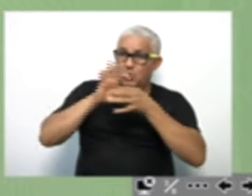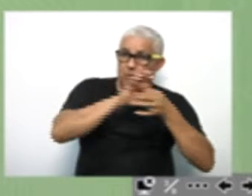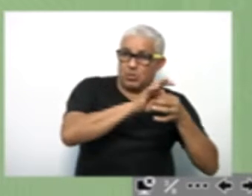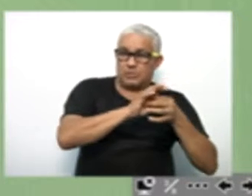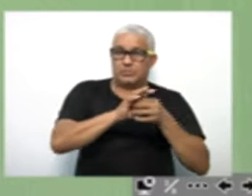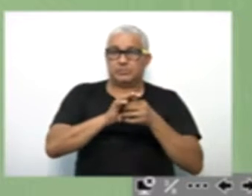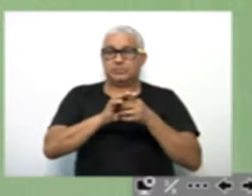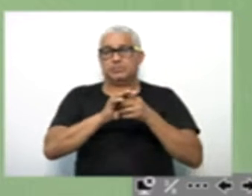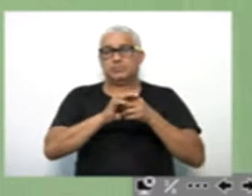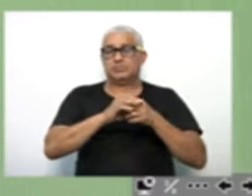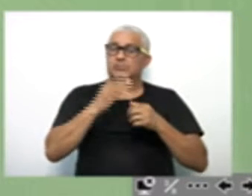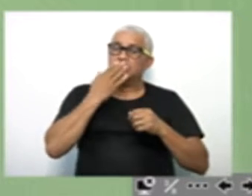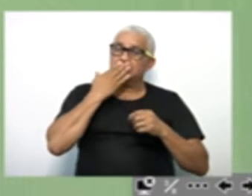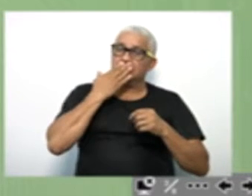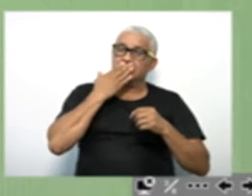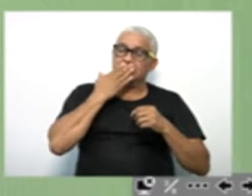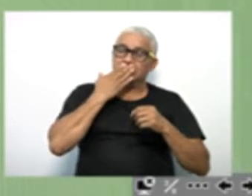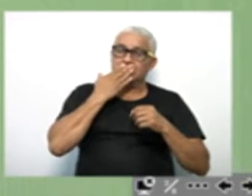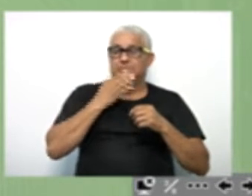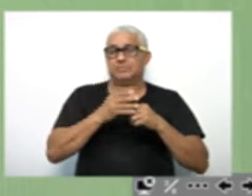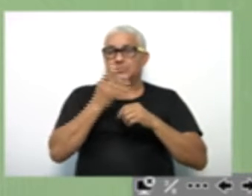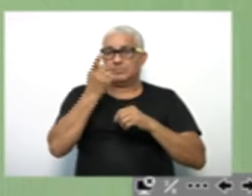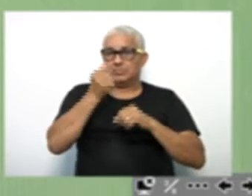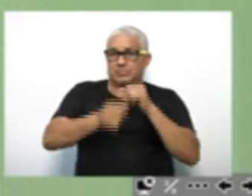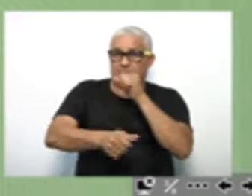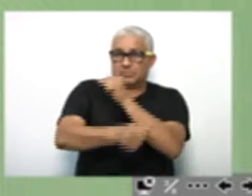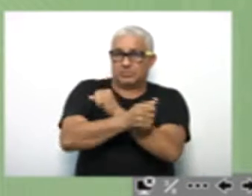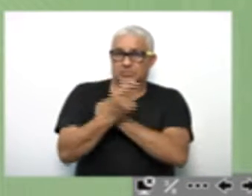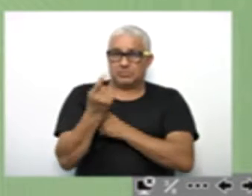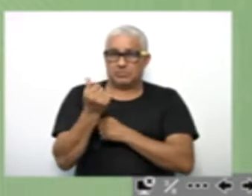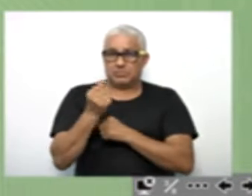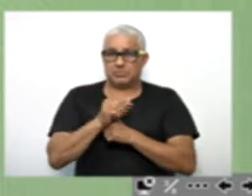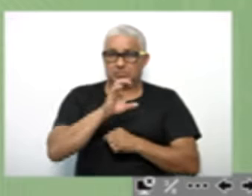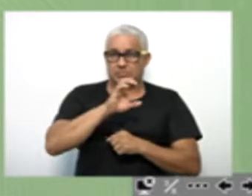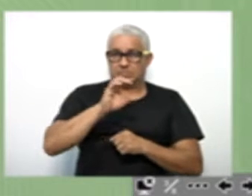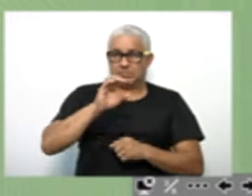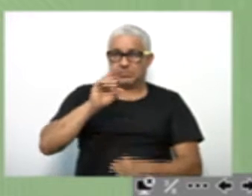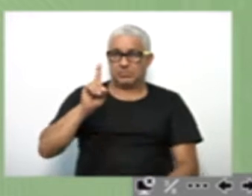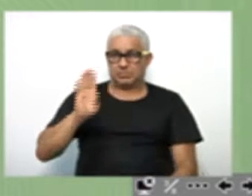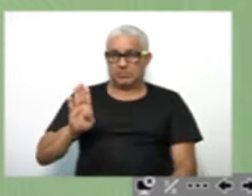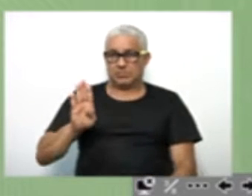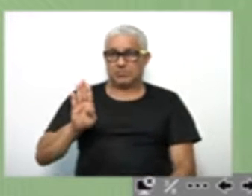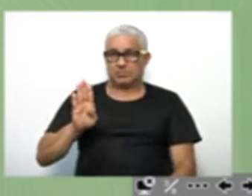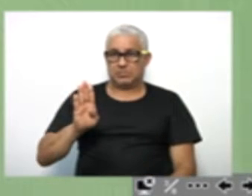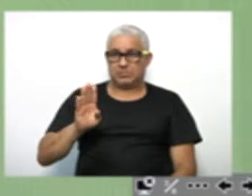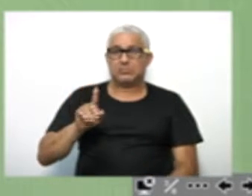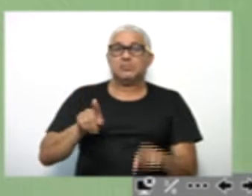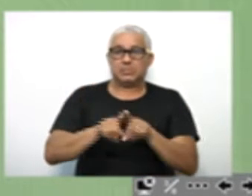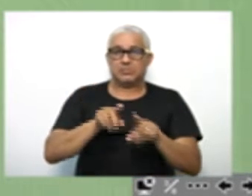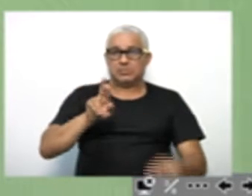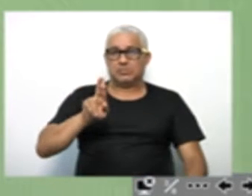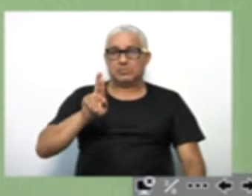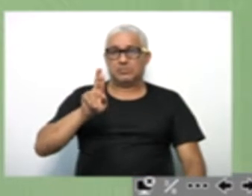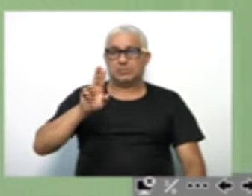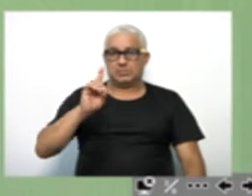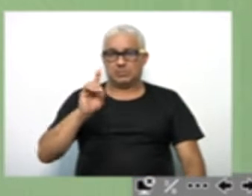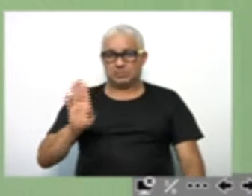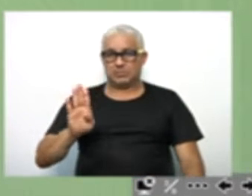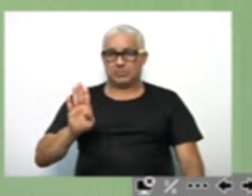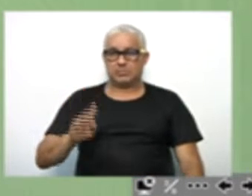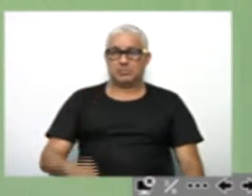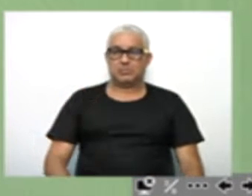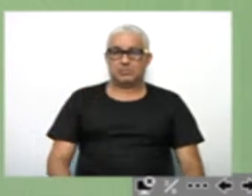financeiros. Então vamos identificar no primeiro momento aqui o CDB e o RDB, né, que um é